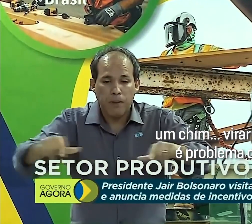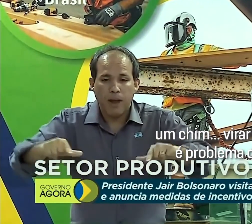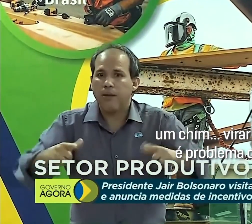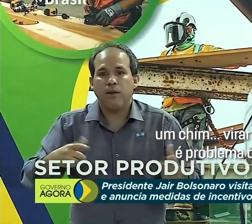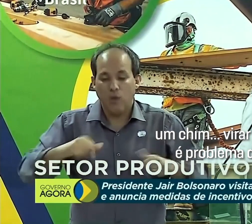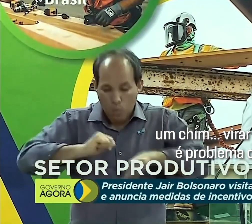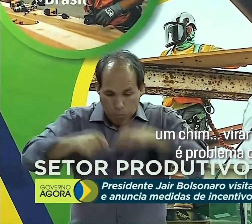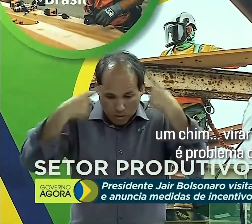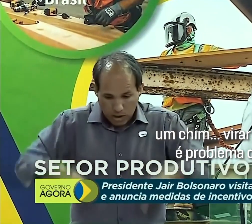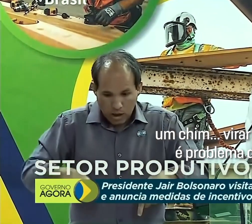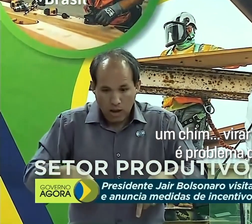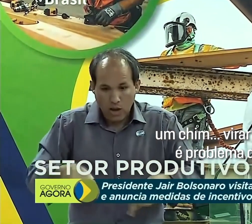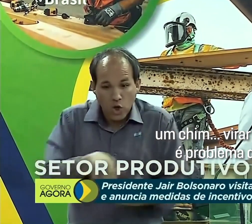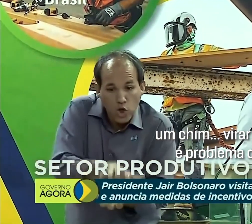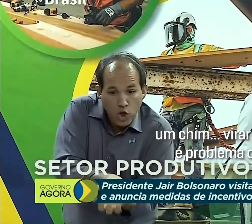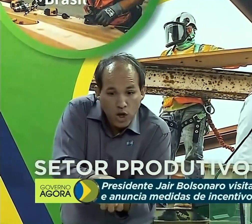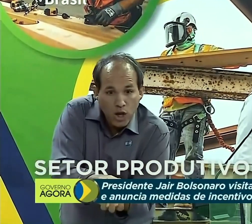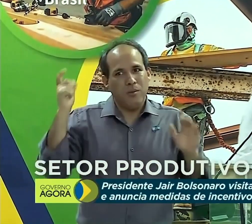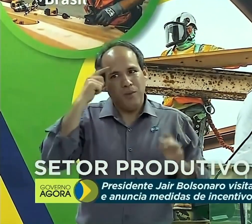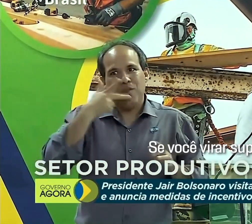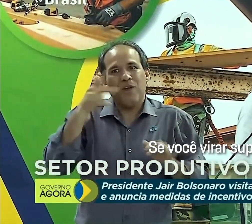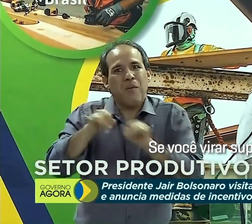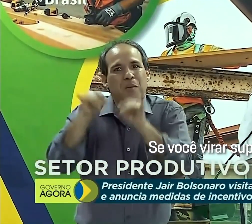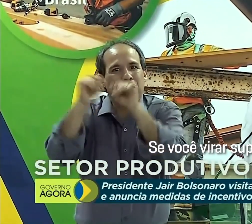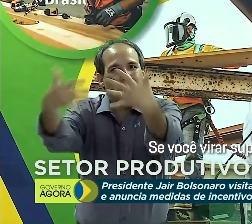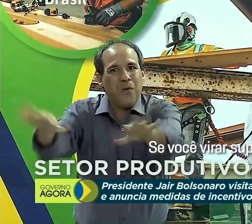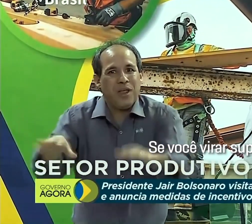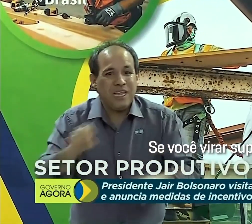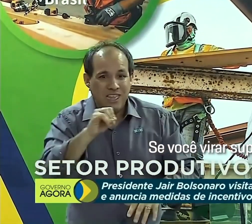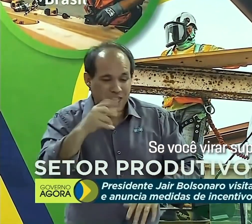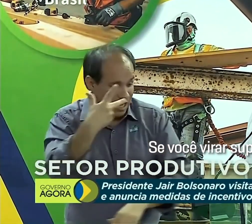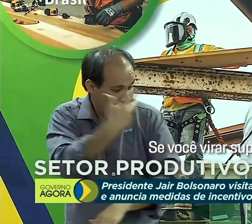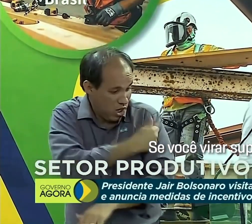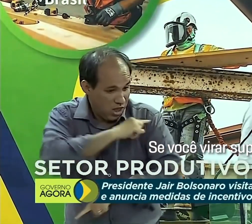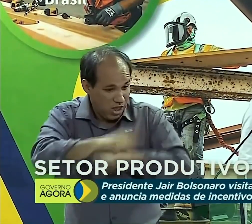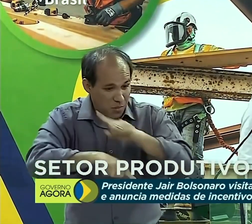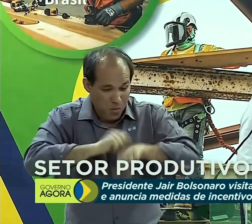virar um jacaré, é problema de você, pô. Se você virar